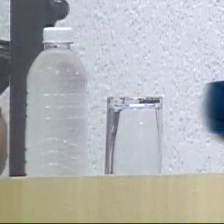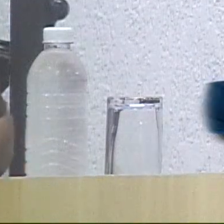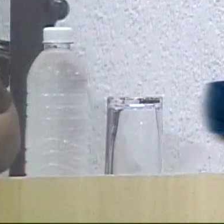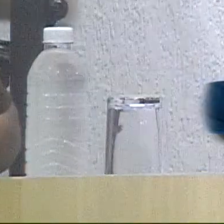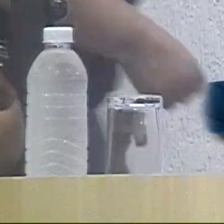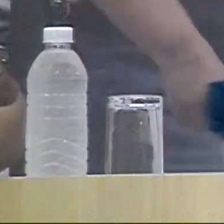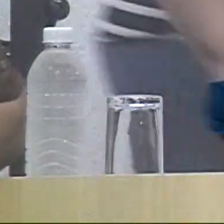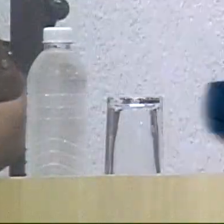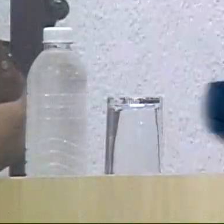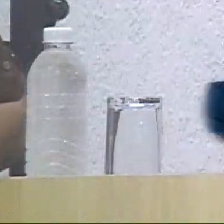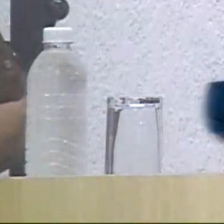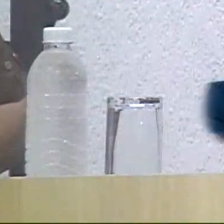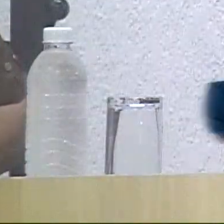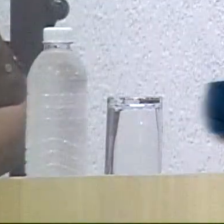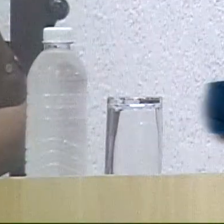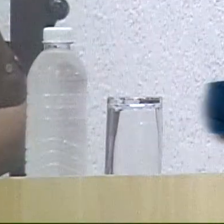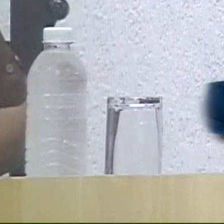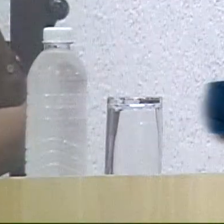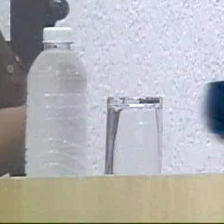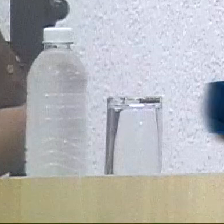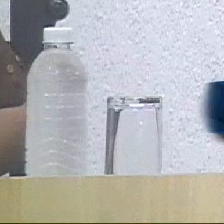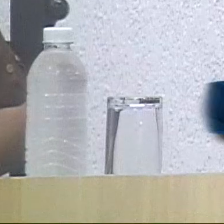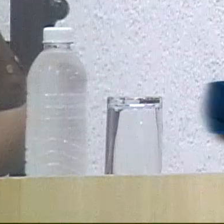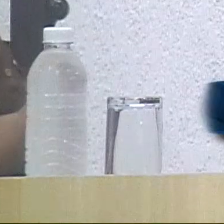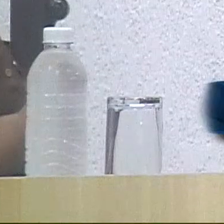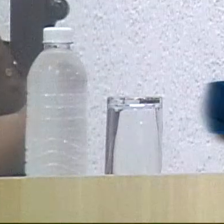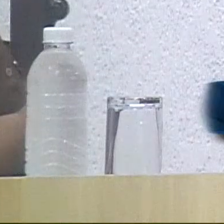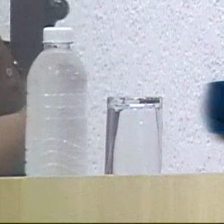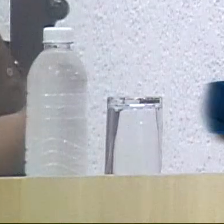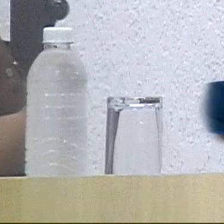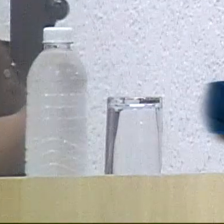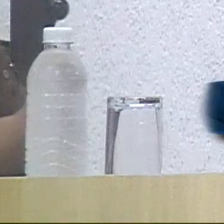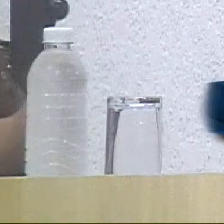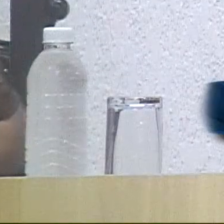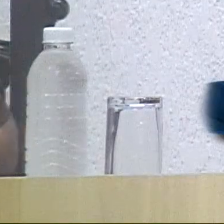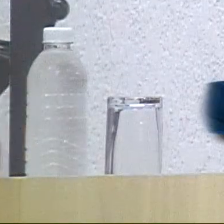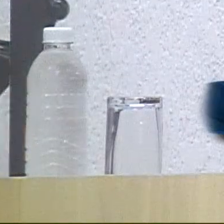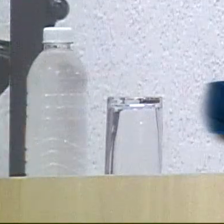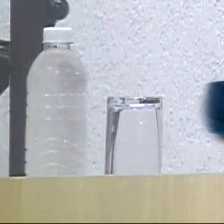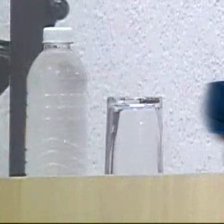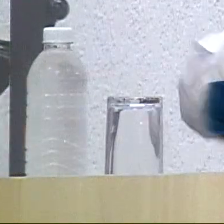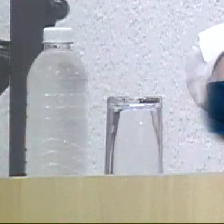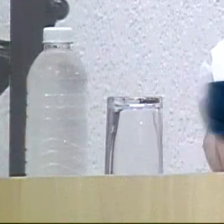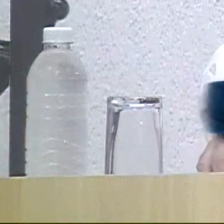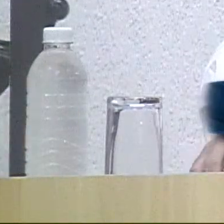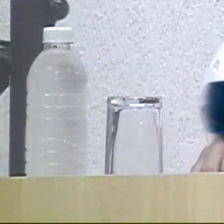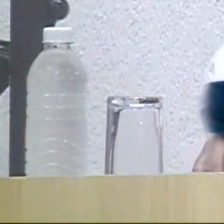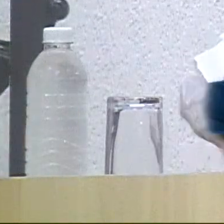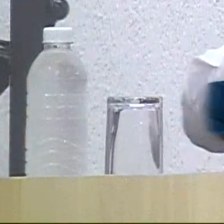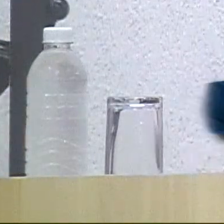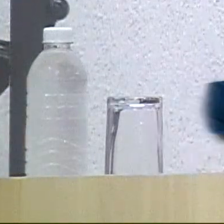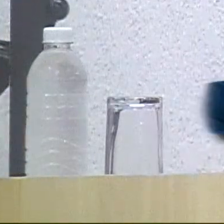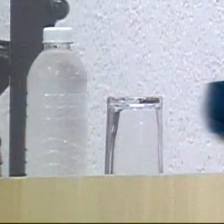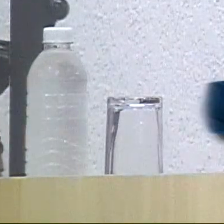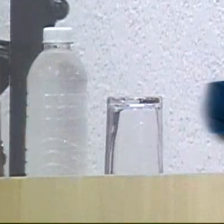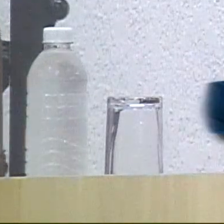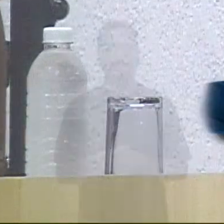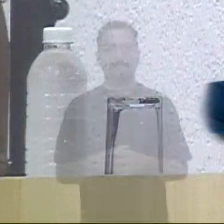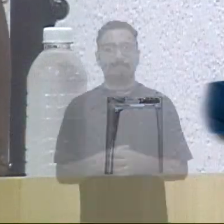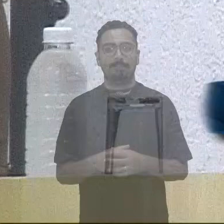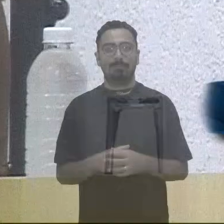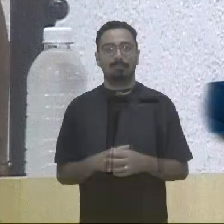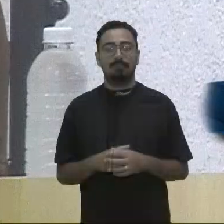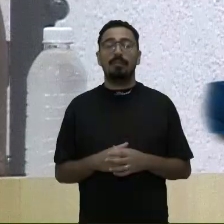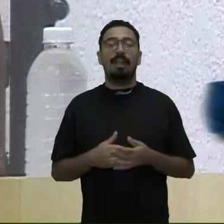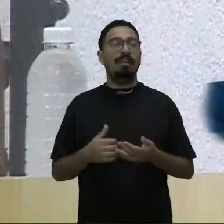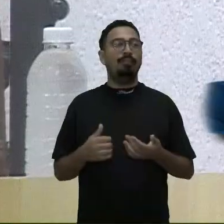trabalho da 45ª sessão extraordinária. Boa tarde a todos. Nessa sessão, serão julgadas as contas do prefeito